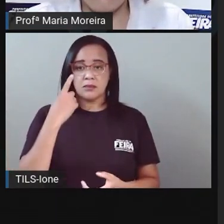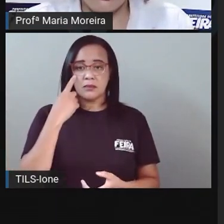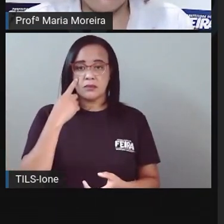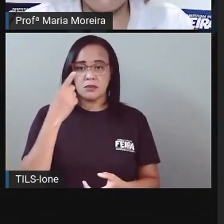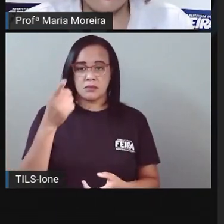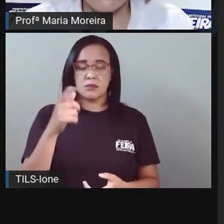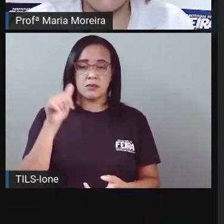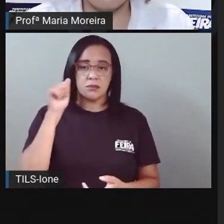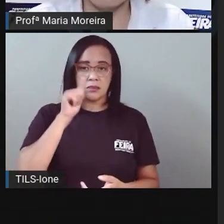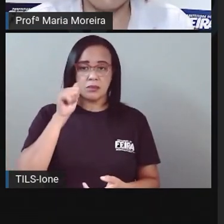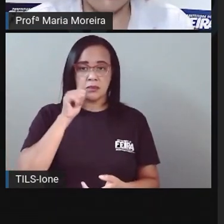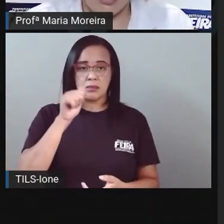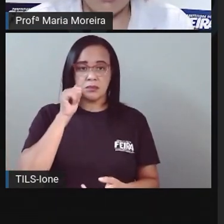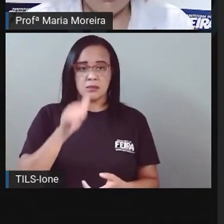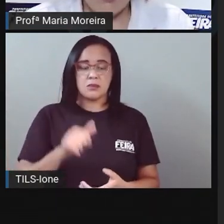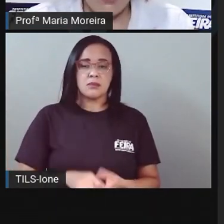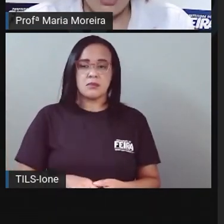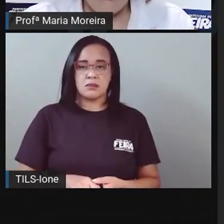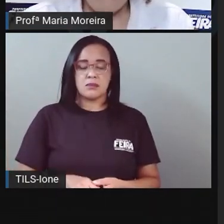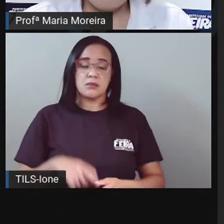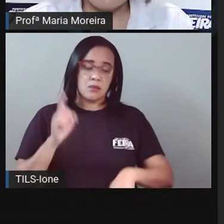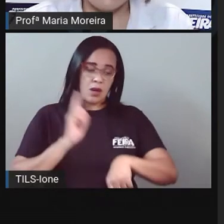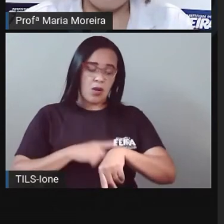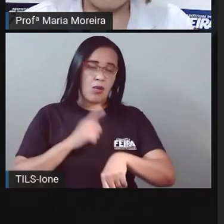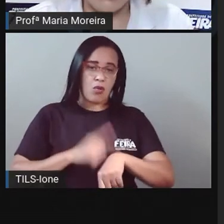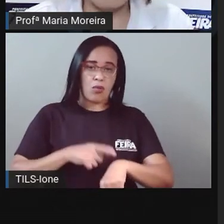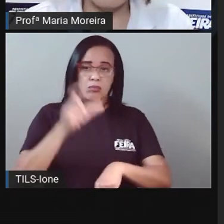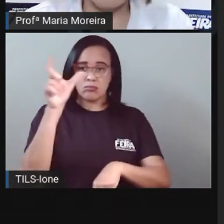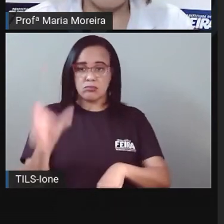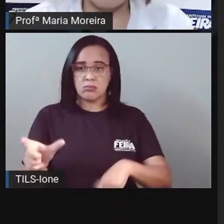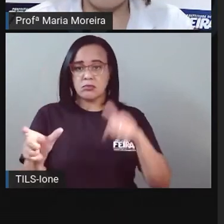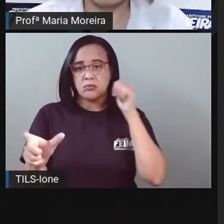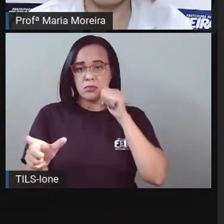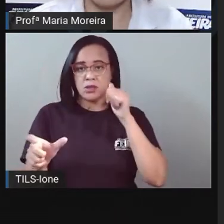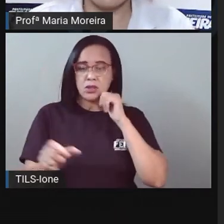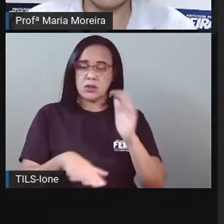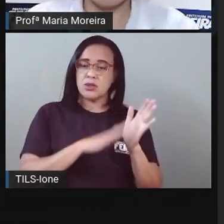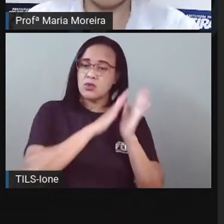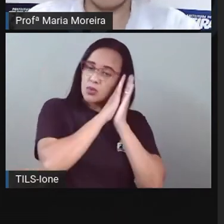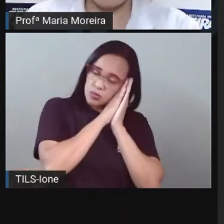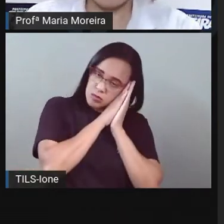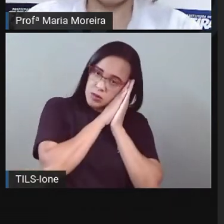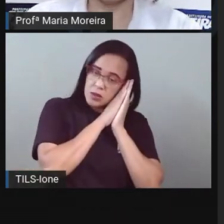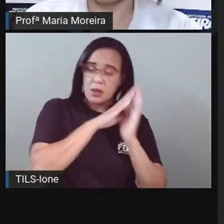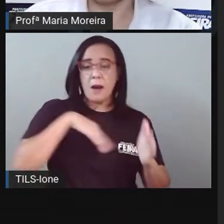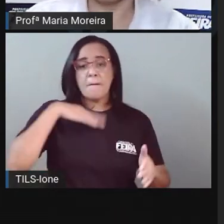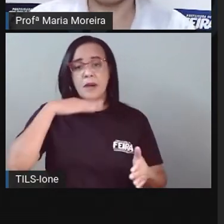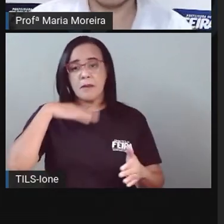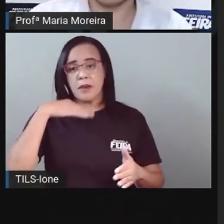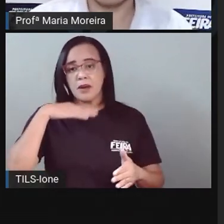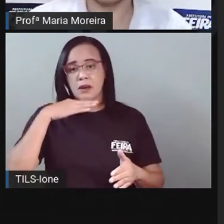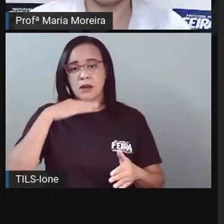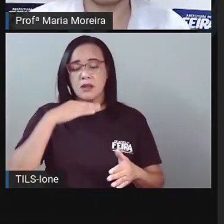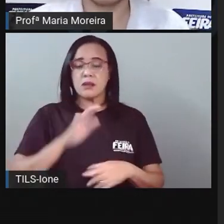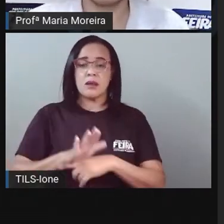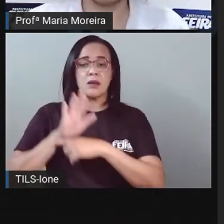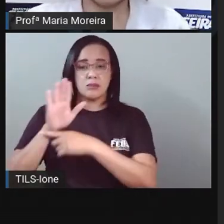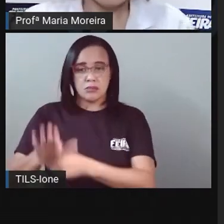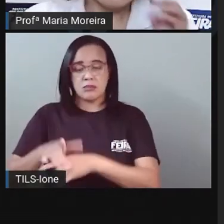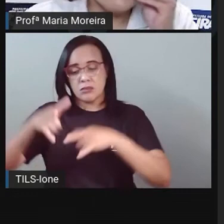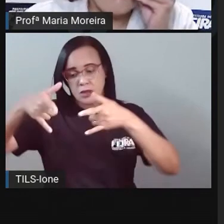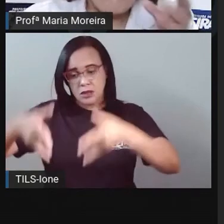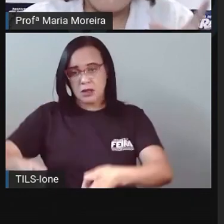a hora de Carol deitar. Como sempre, a mãe colocou a filha na cama, contou uma história e